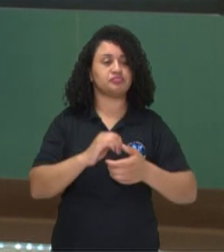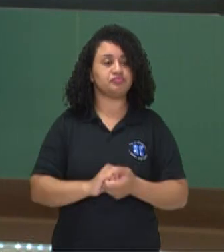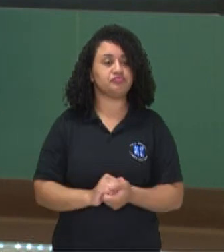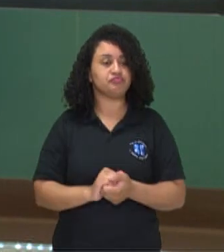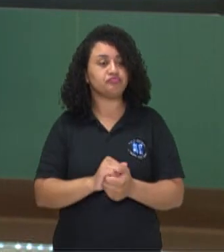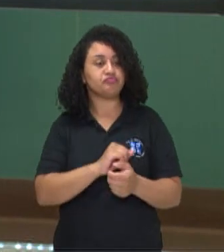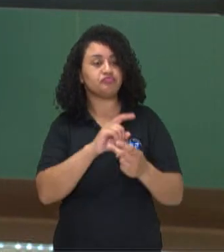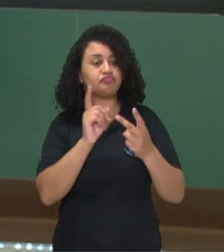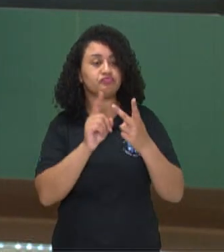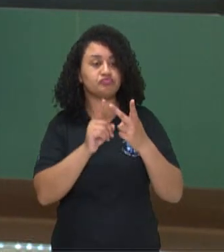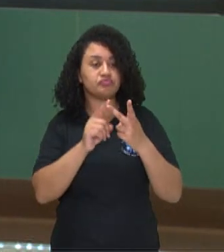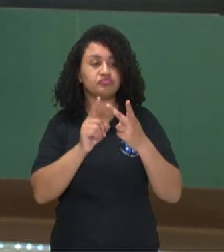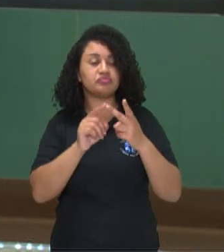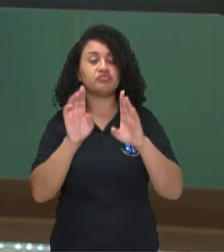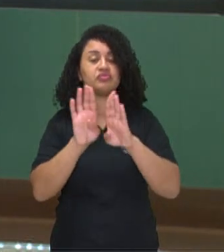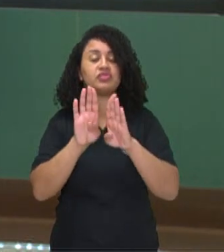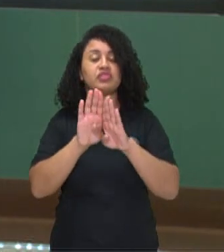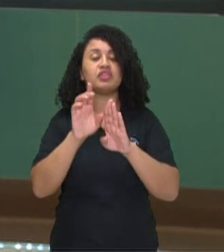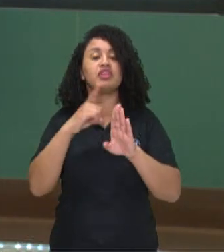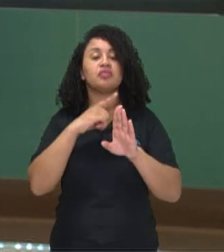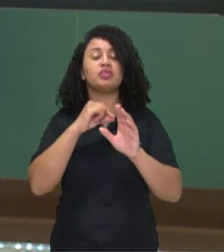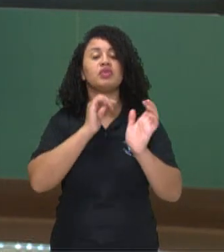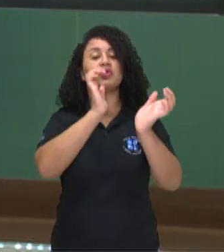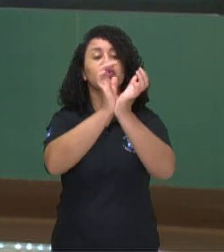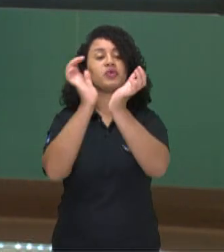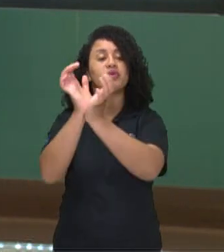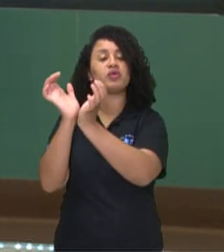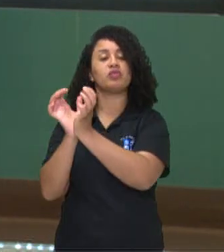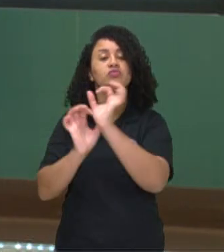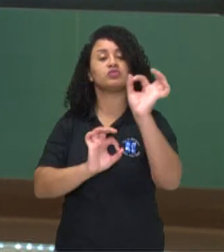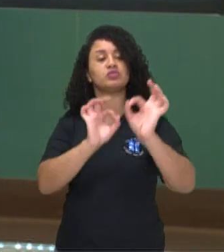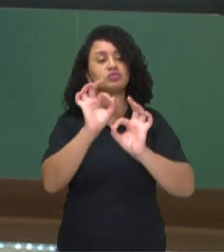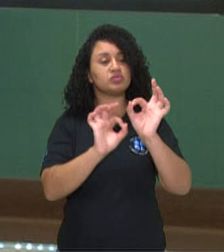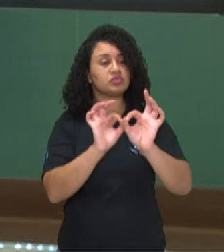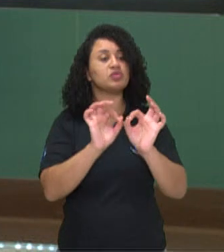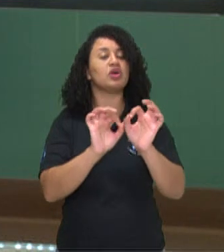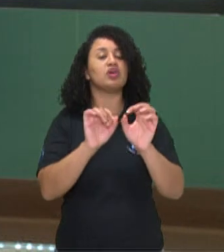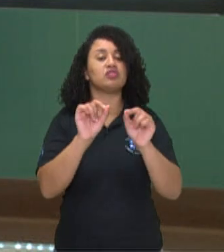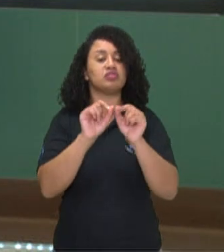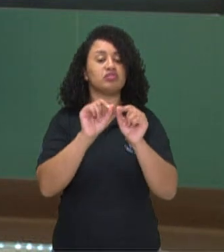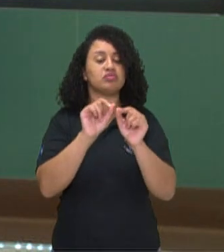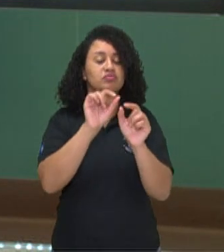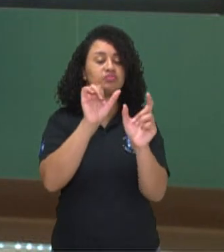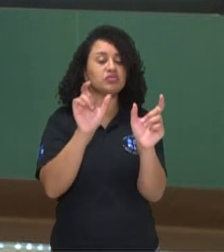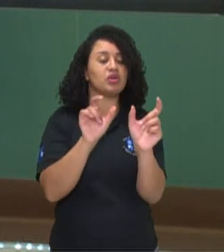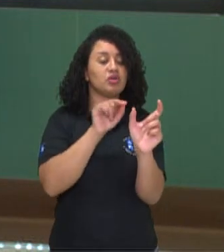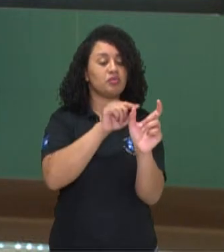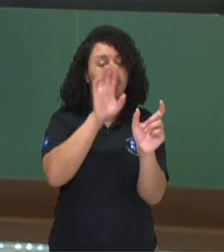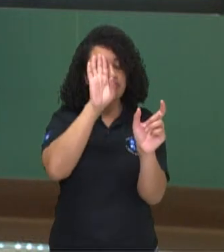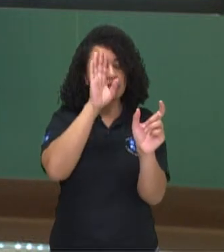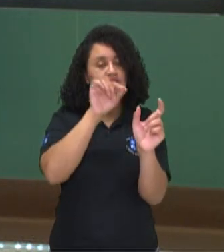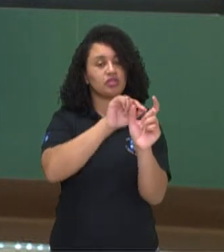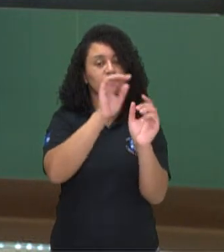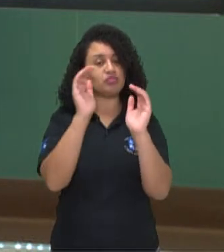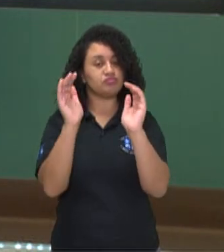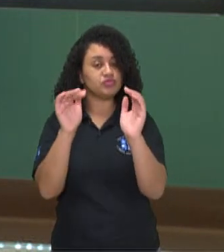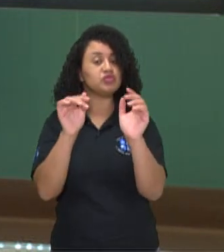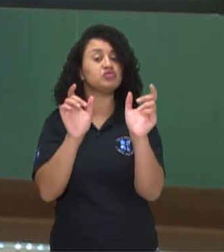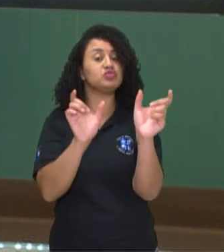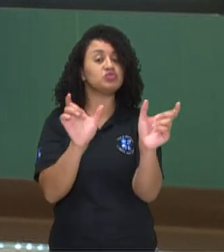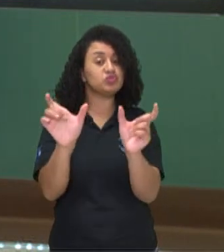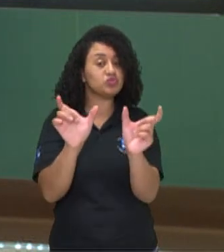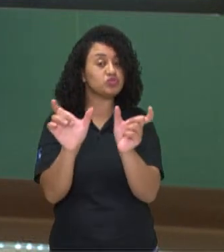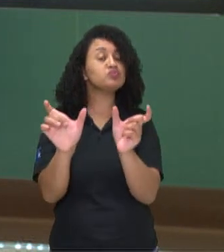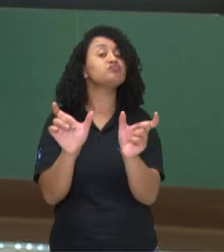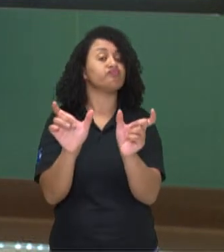bom? Eu tenho a fatoração por agrupamento, que nada mais é do que usar essa fatoração pelo fator comum duas vezes,